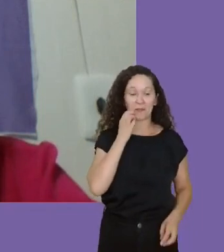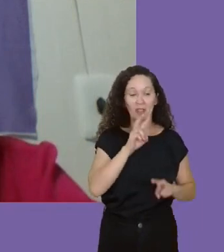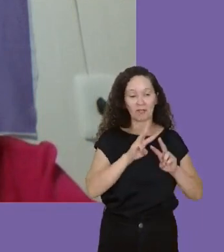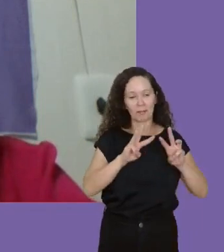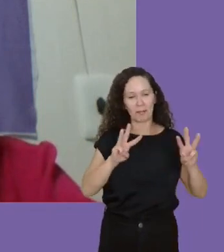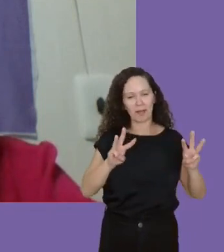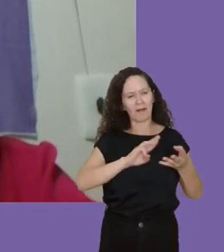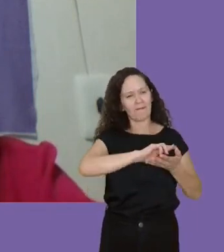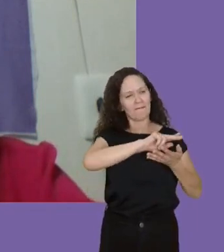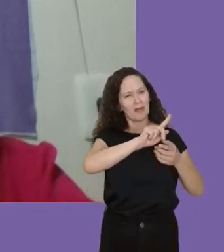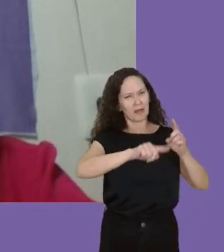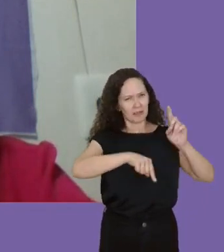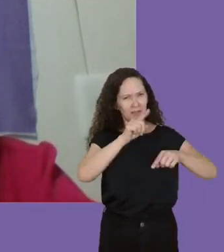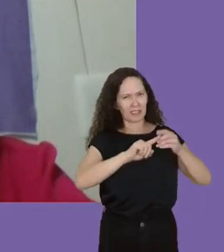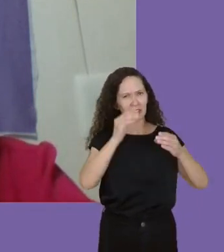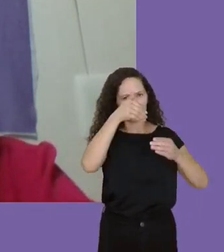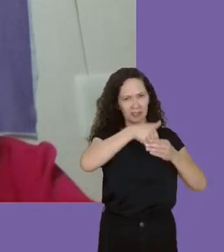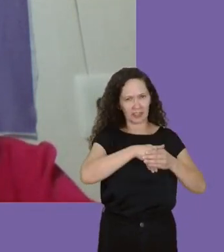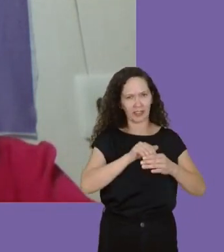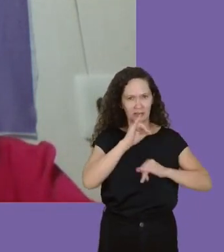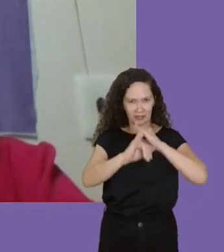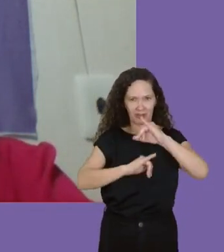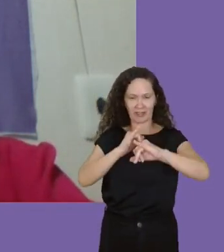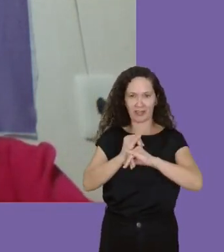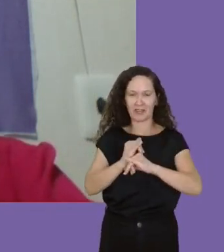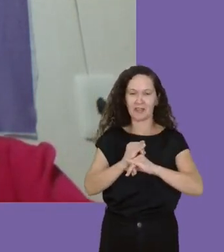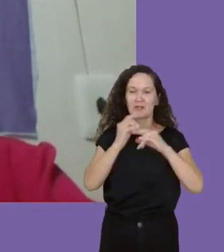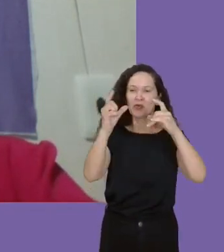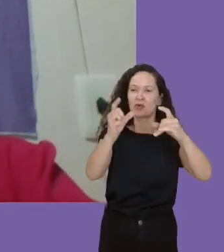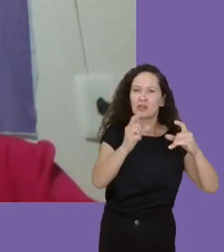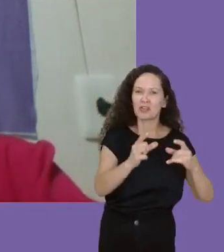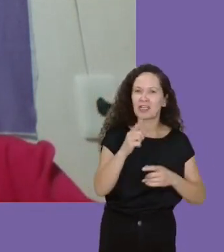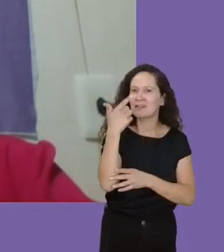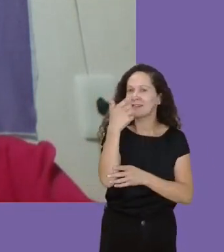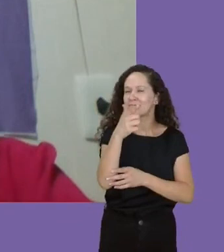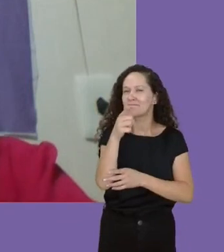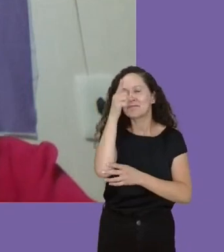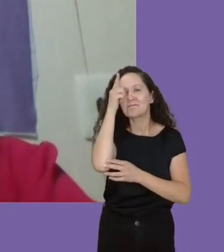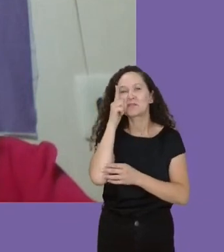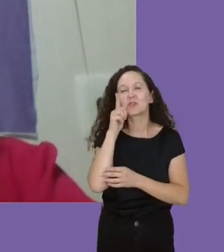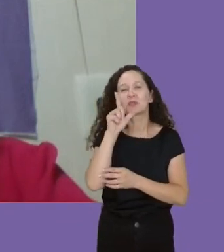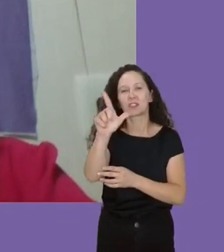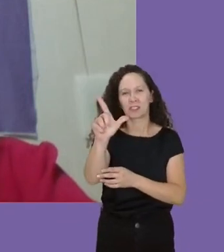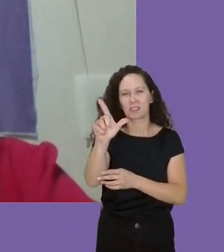tinha vários materiais lá, mas não encontrei nenhum espaço onde a gente consiga,